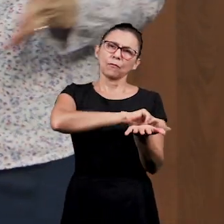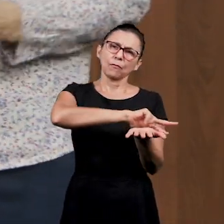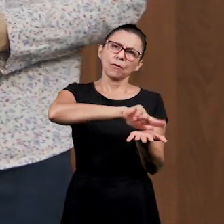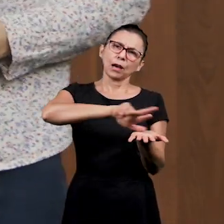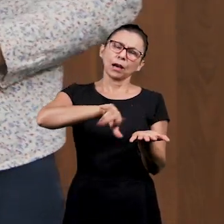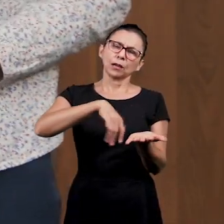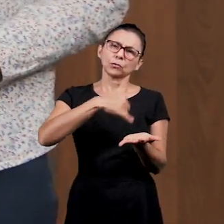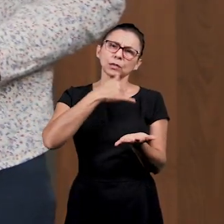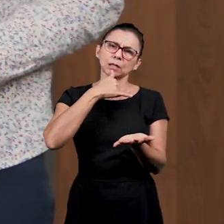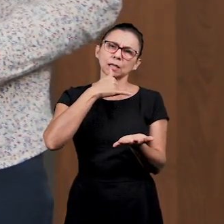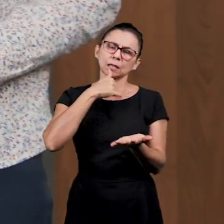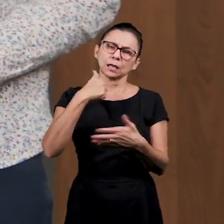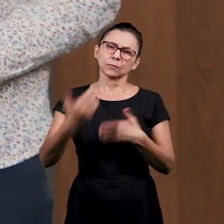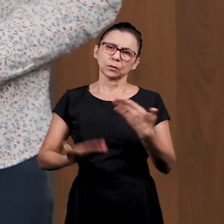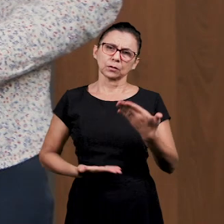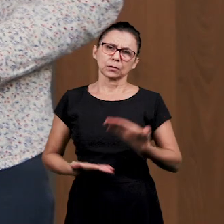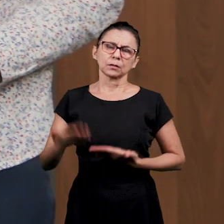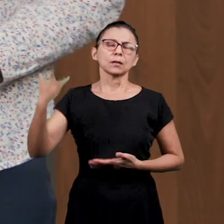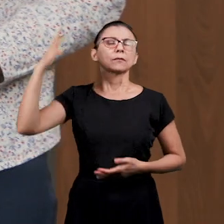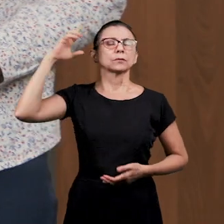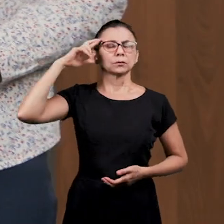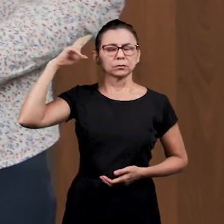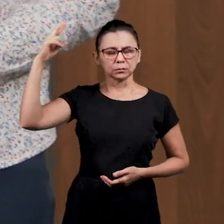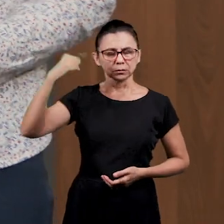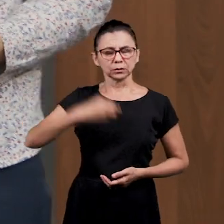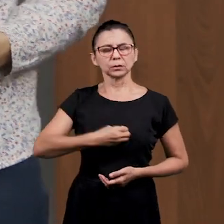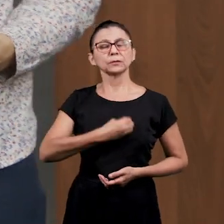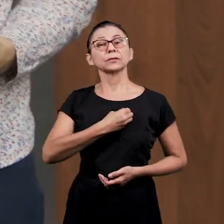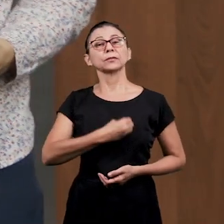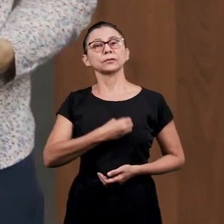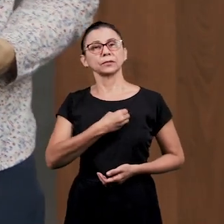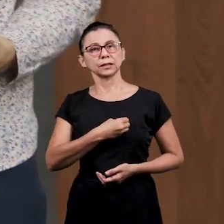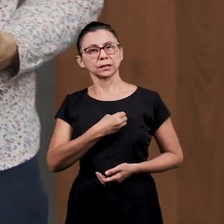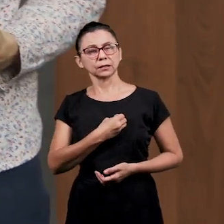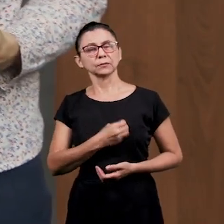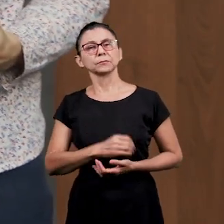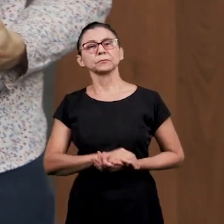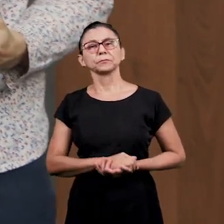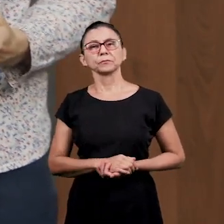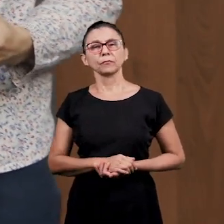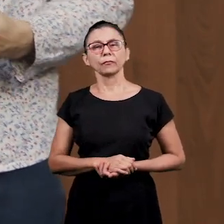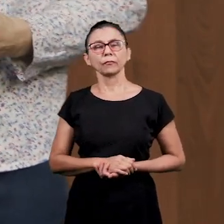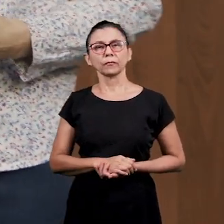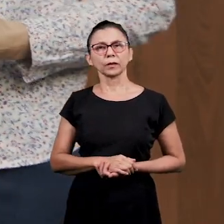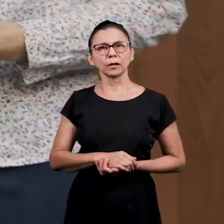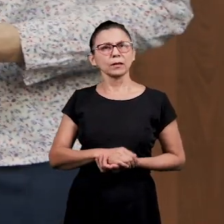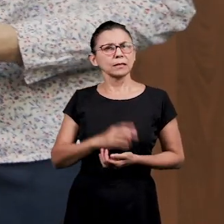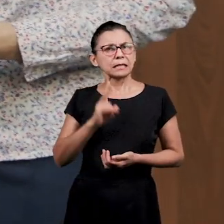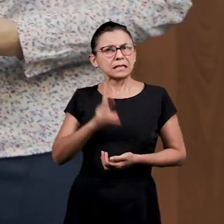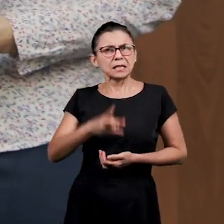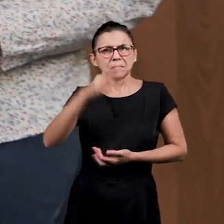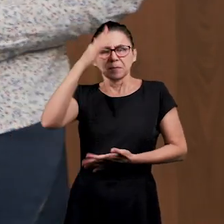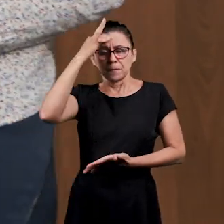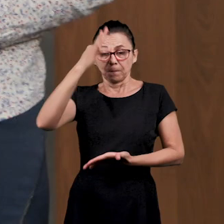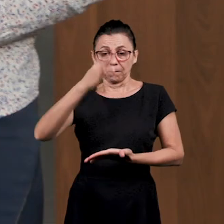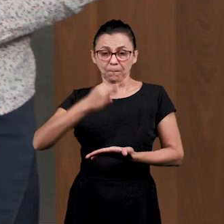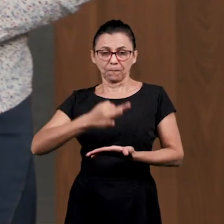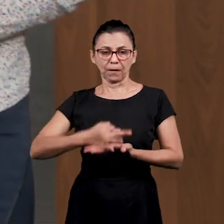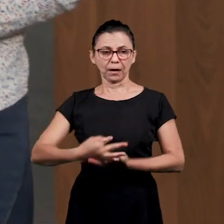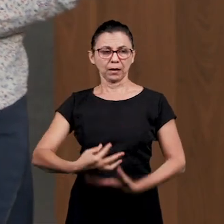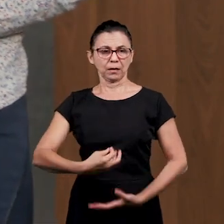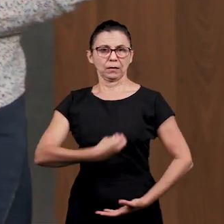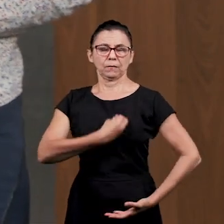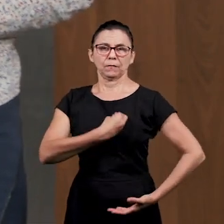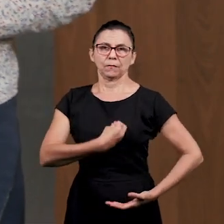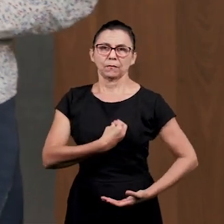vários exemplos de servos do Senhor que viveram as suas vidas com esta fé